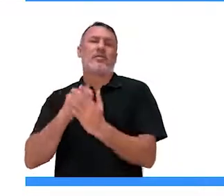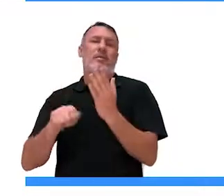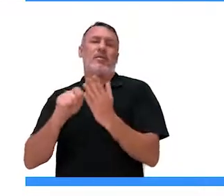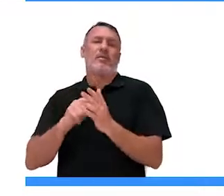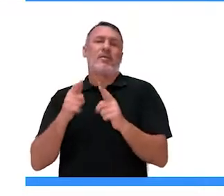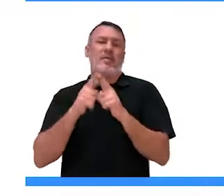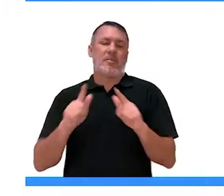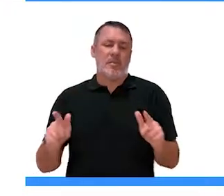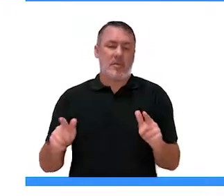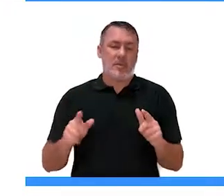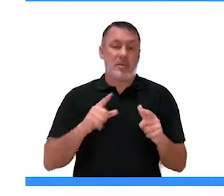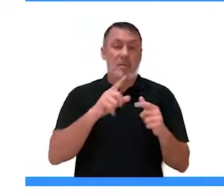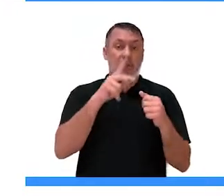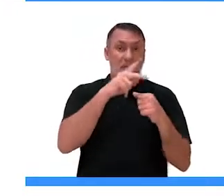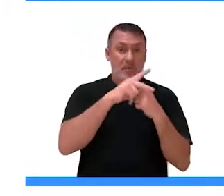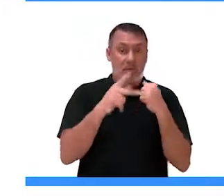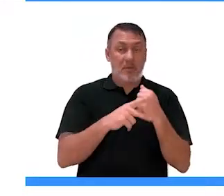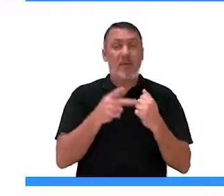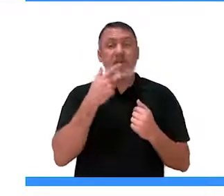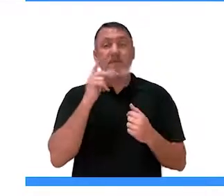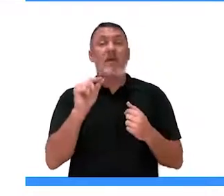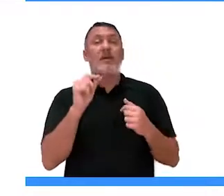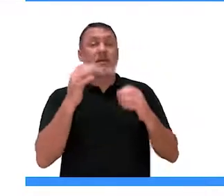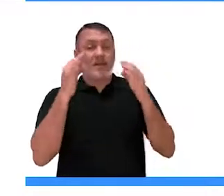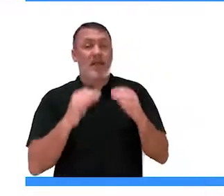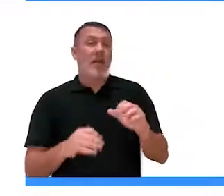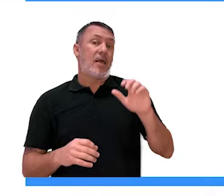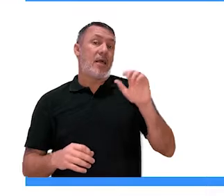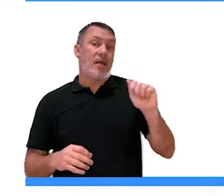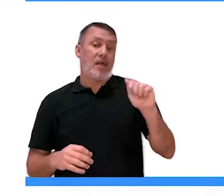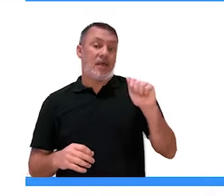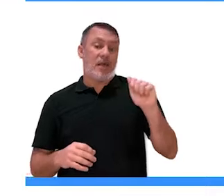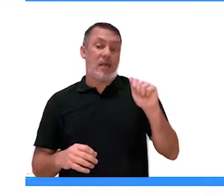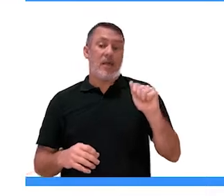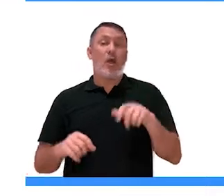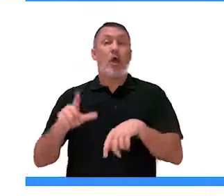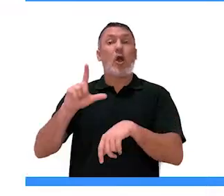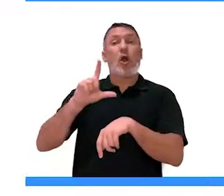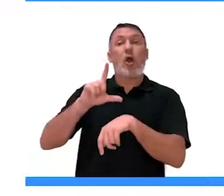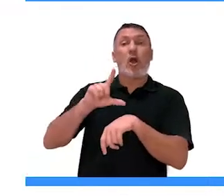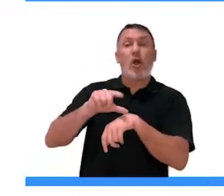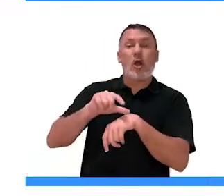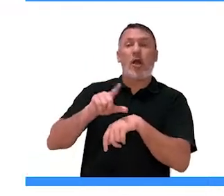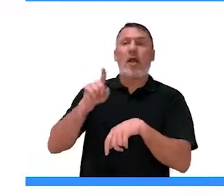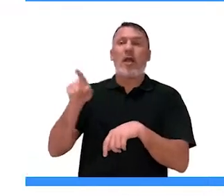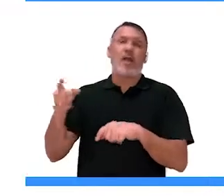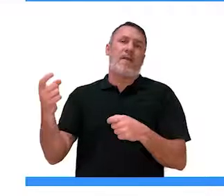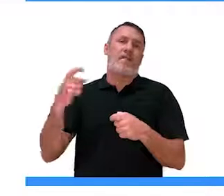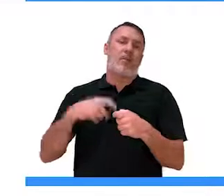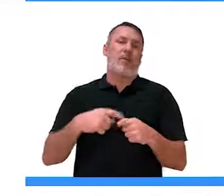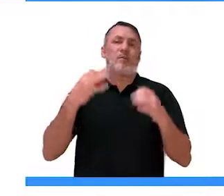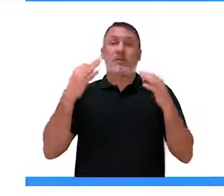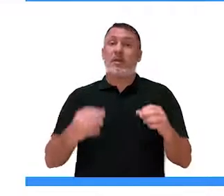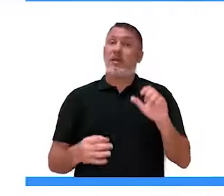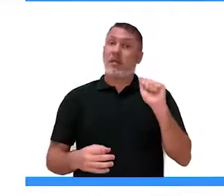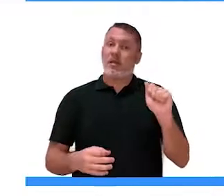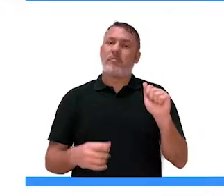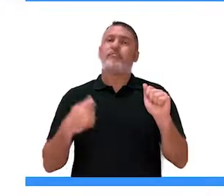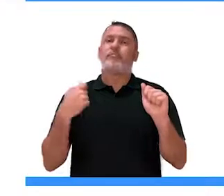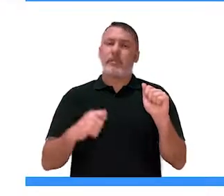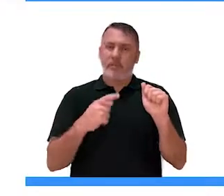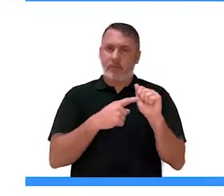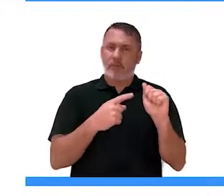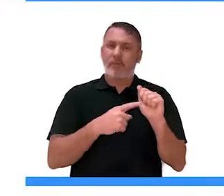que preposição deveria ser? A que horas ela volta? Essa é a forma exigida pela gramática. Então,